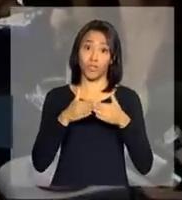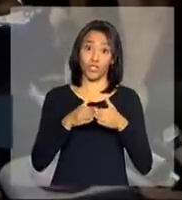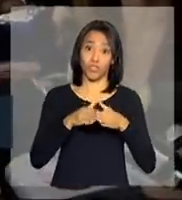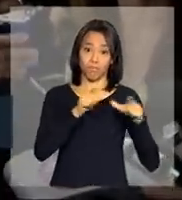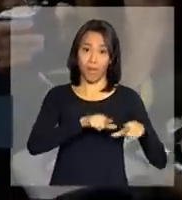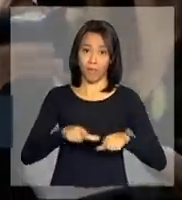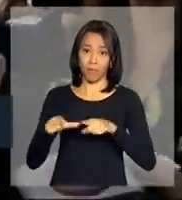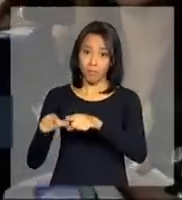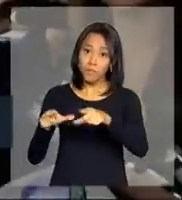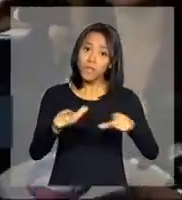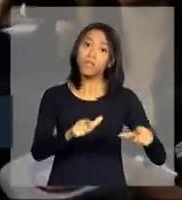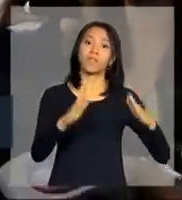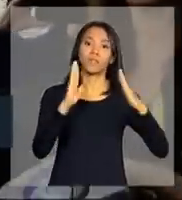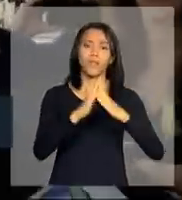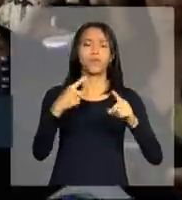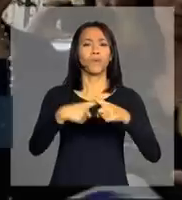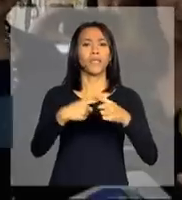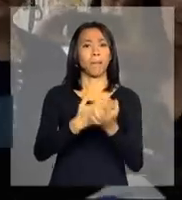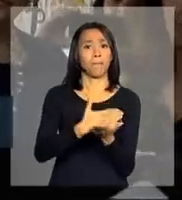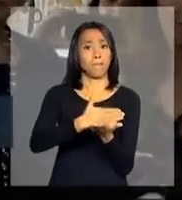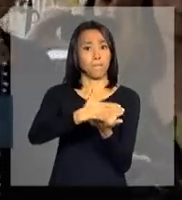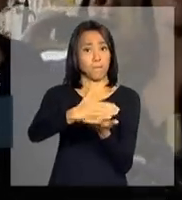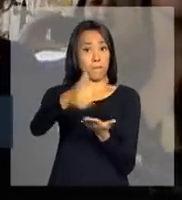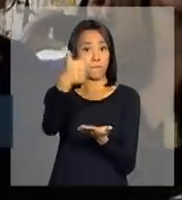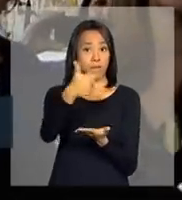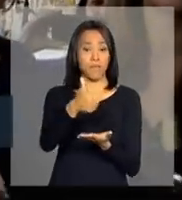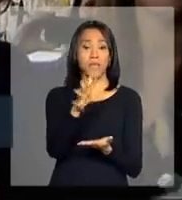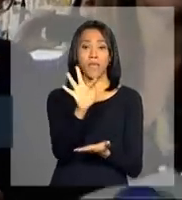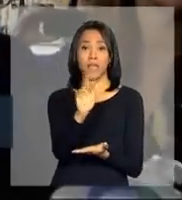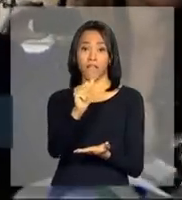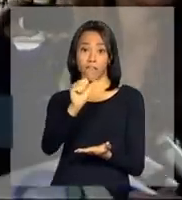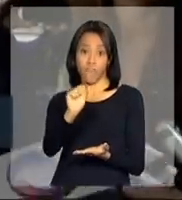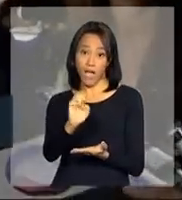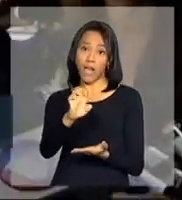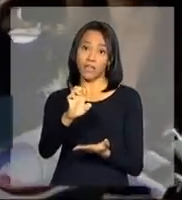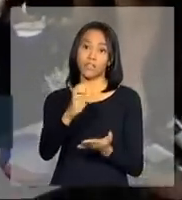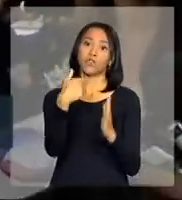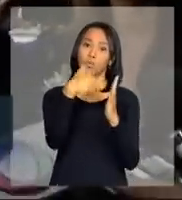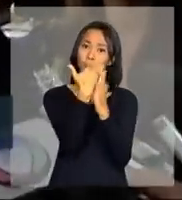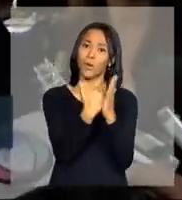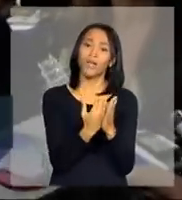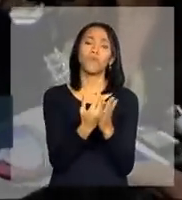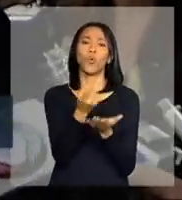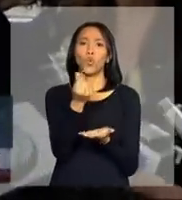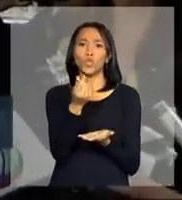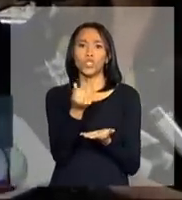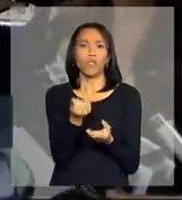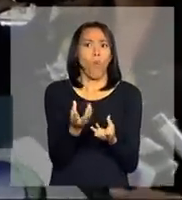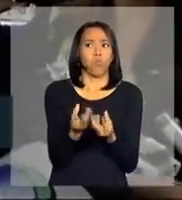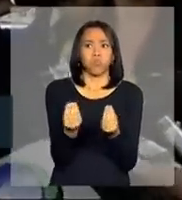primeira fase do programa, os recursos não eram tão